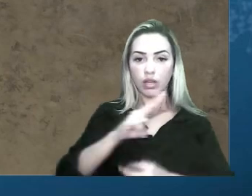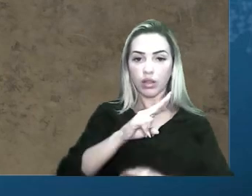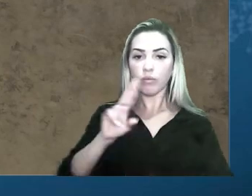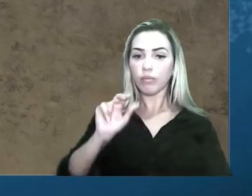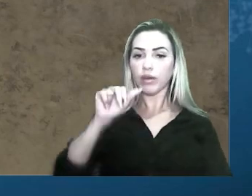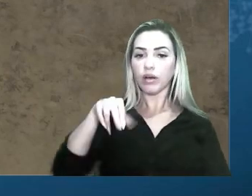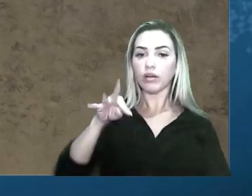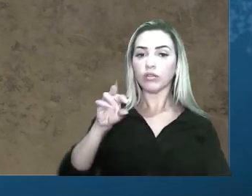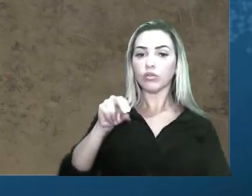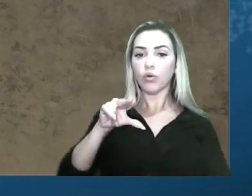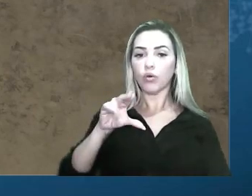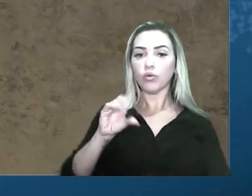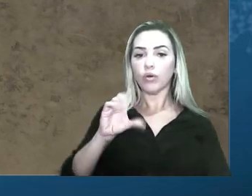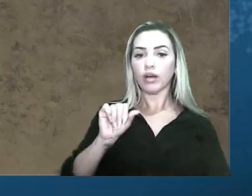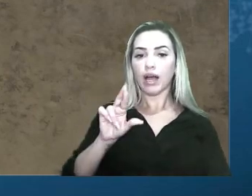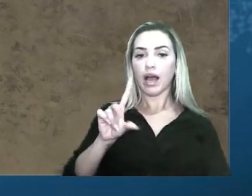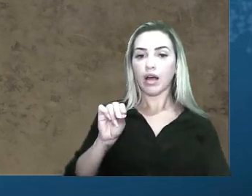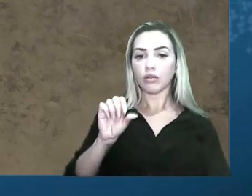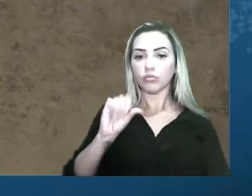Carlos Campos de Carvalho.